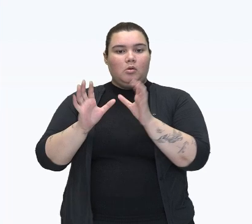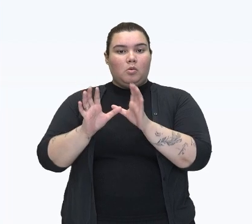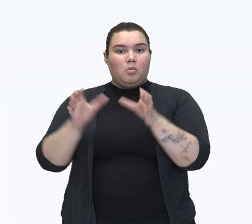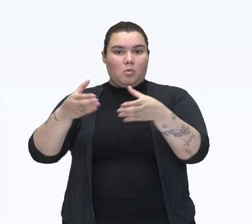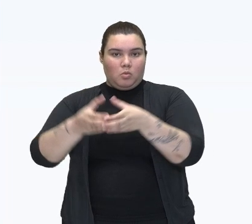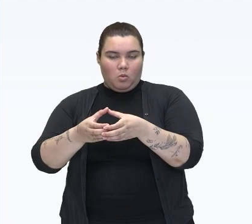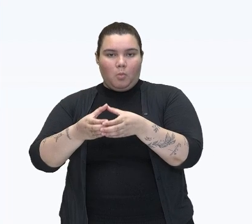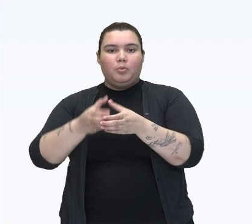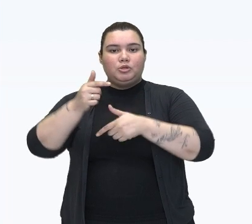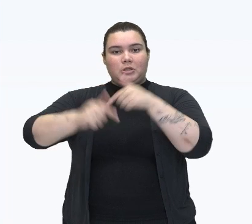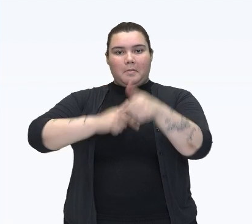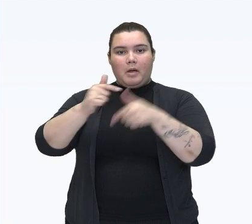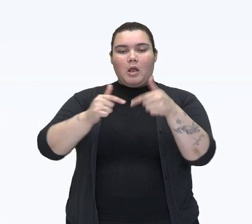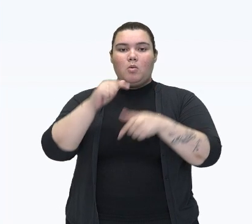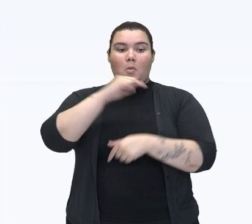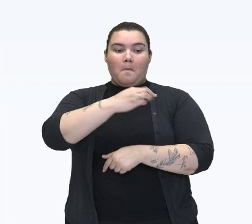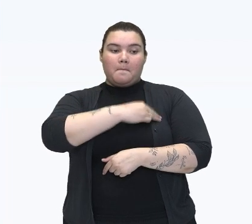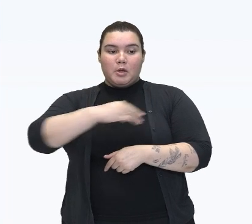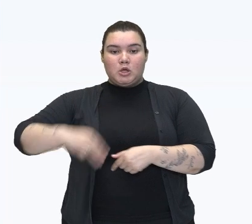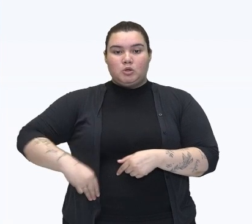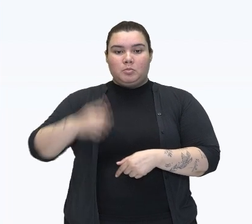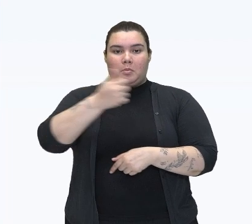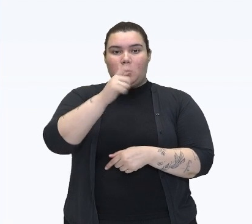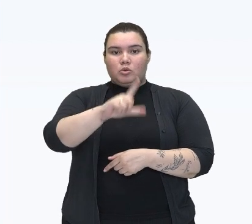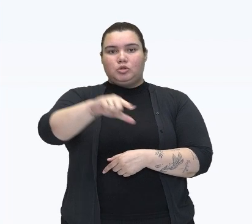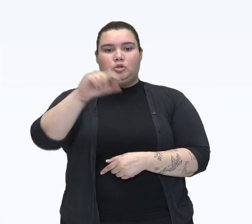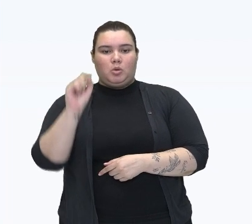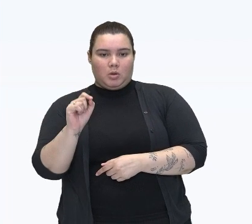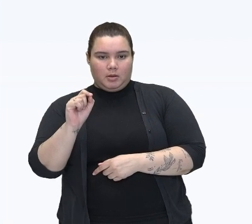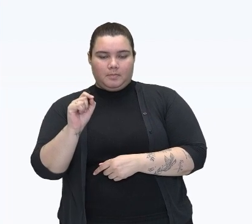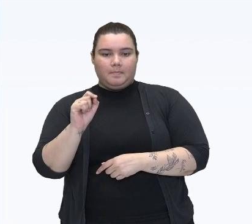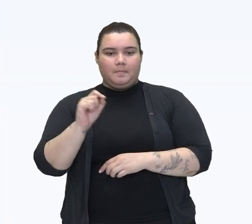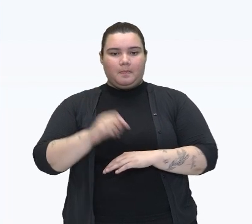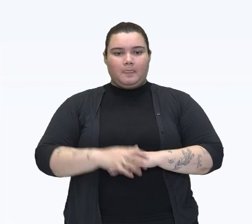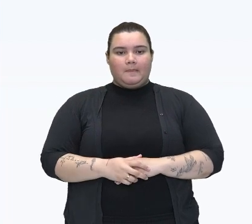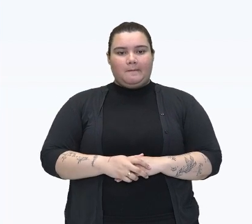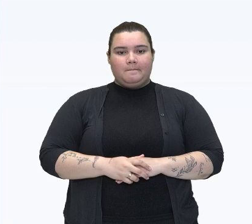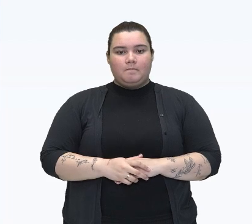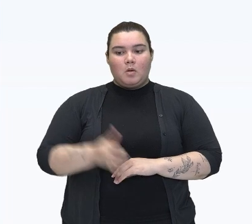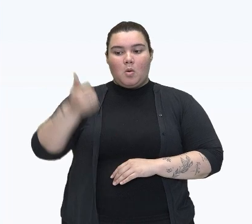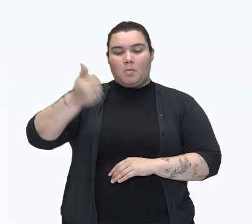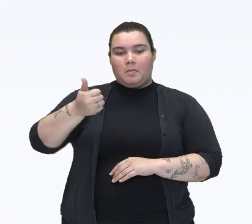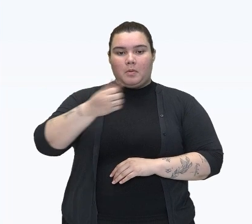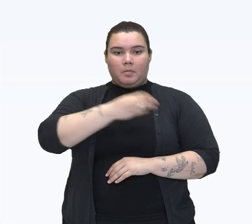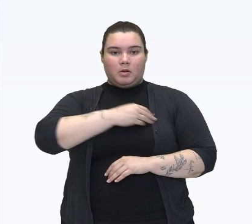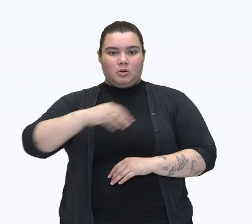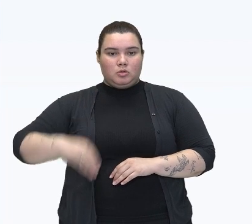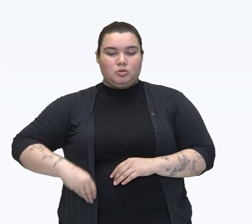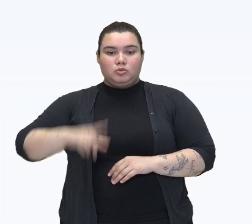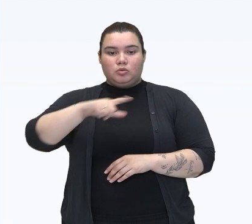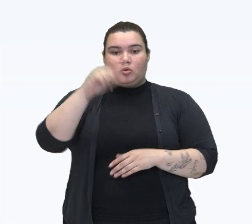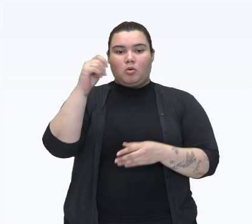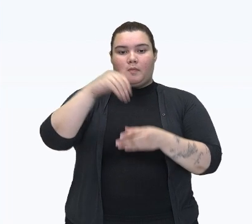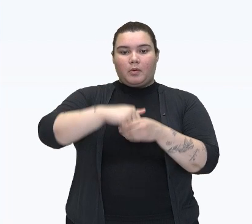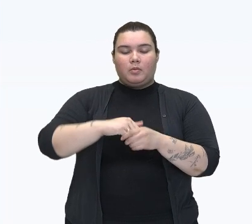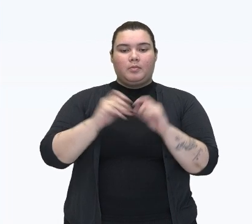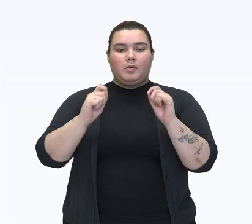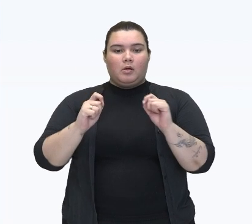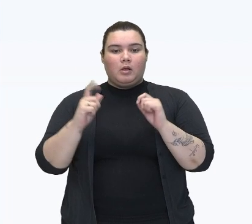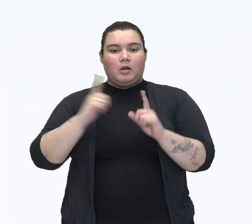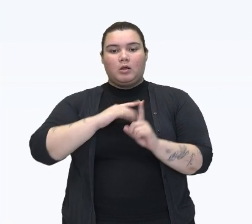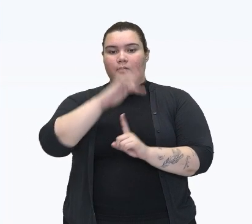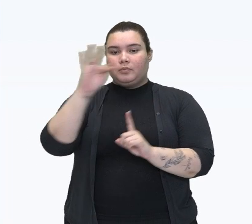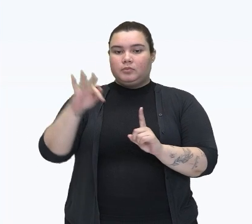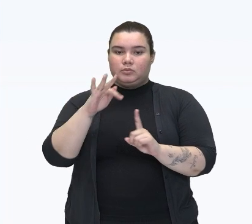pelo primeiro-ministro e demais ministros. O primeiro-ministro ele é eleito para exercer a